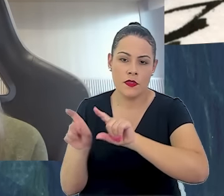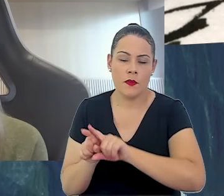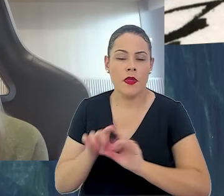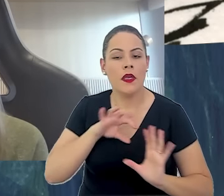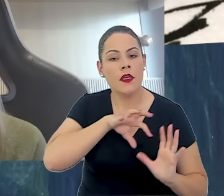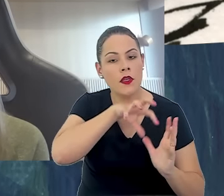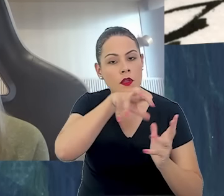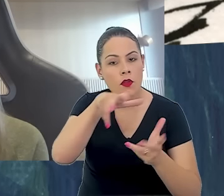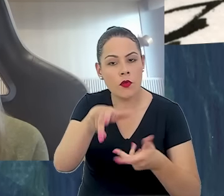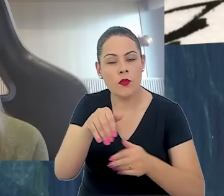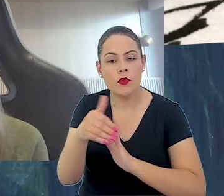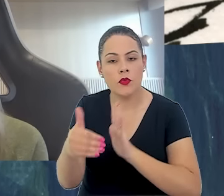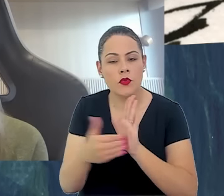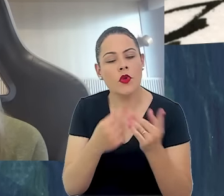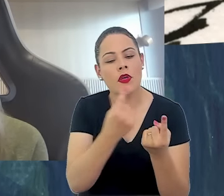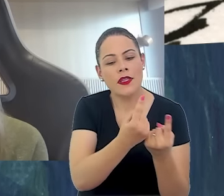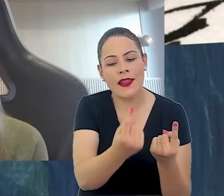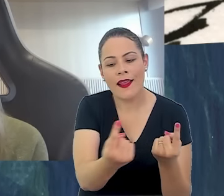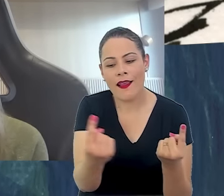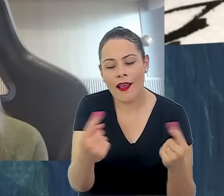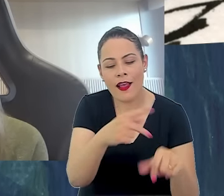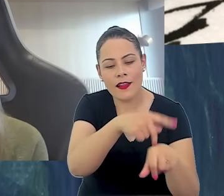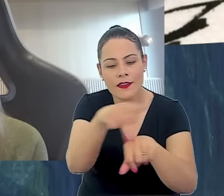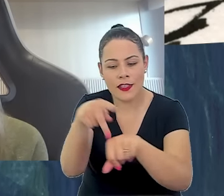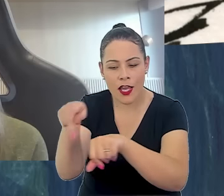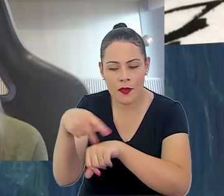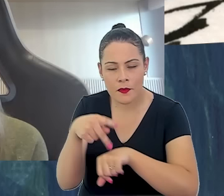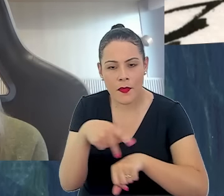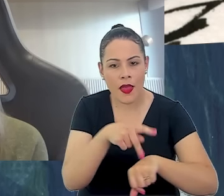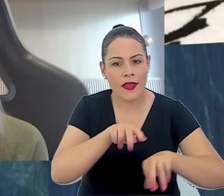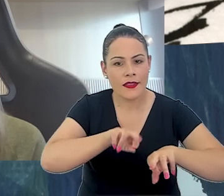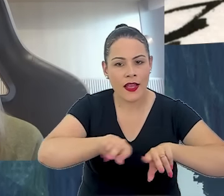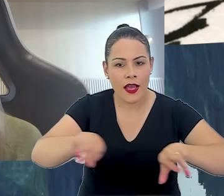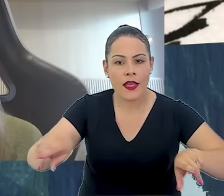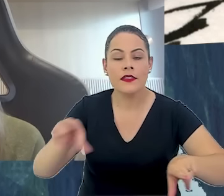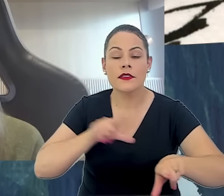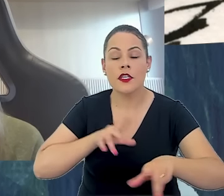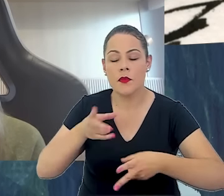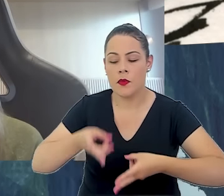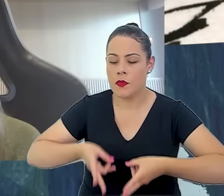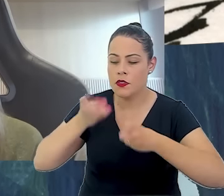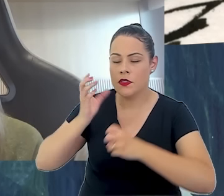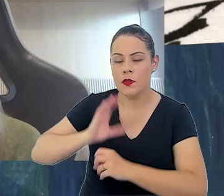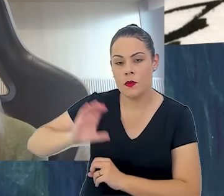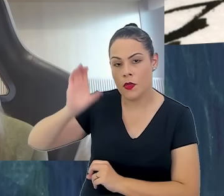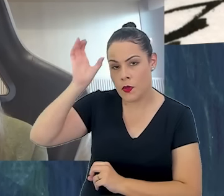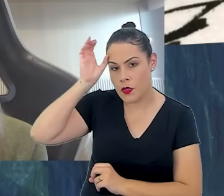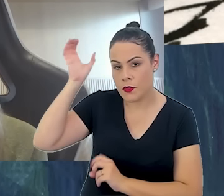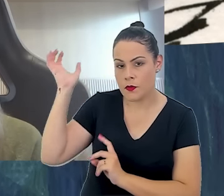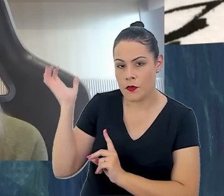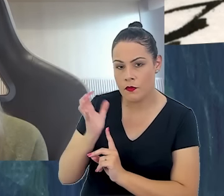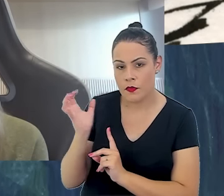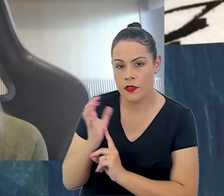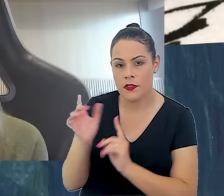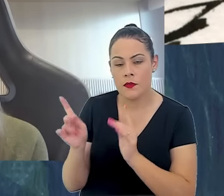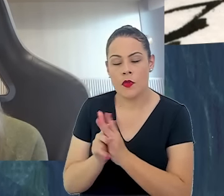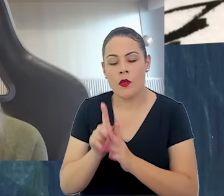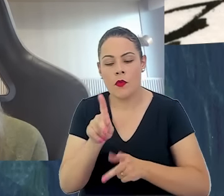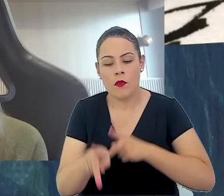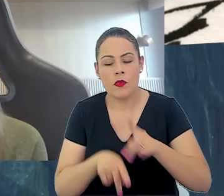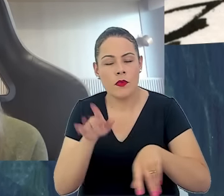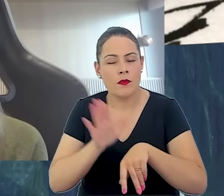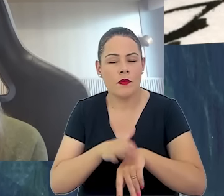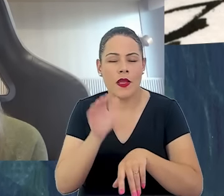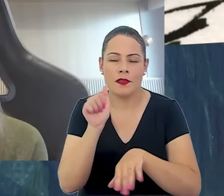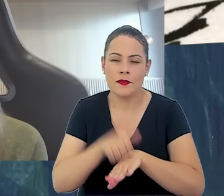E no mundo inteiro, em cada país, existe a consciência do efeito sobre a